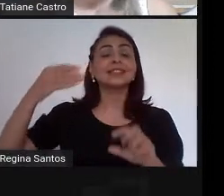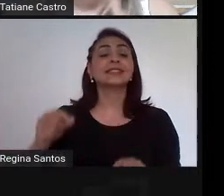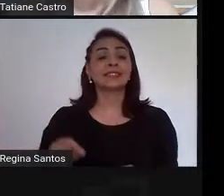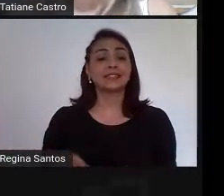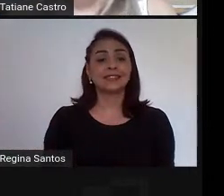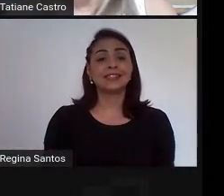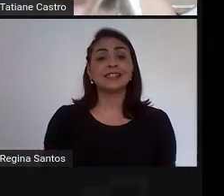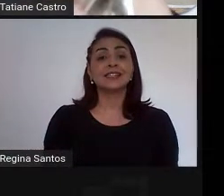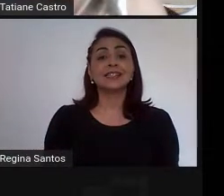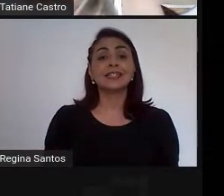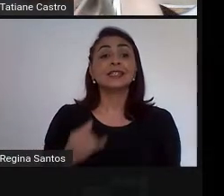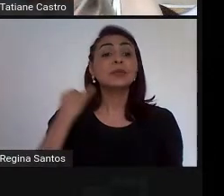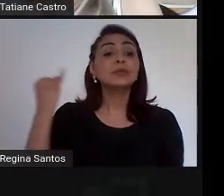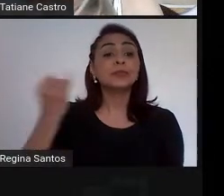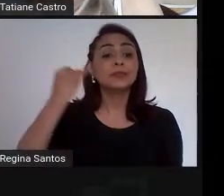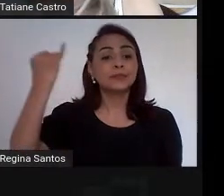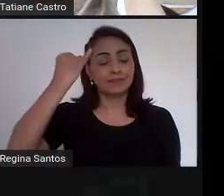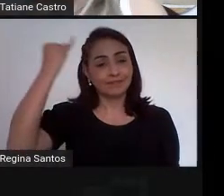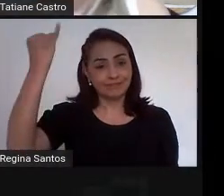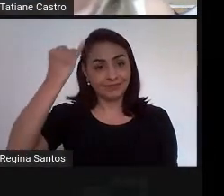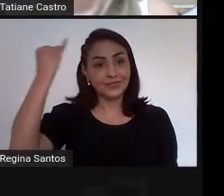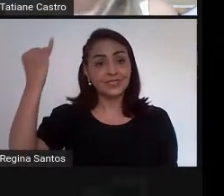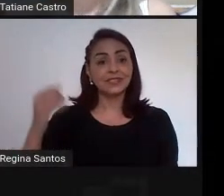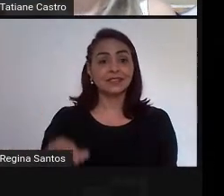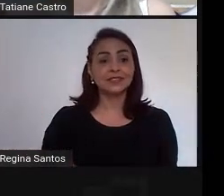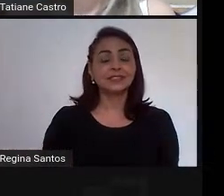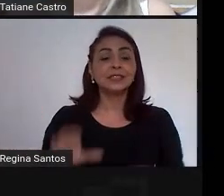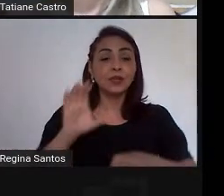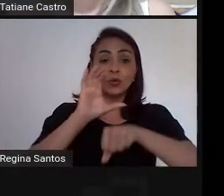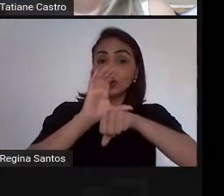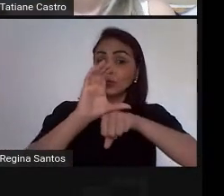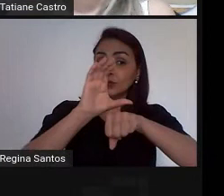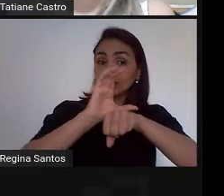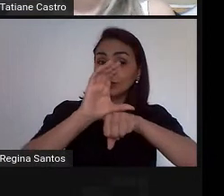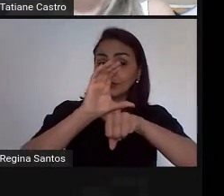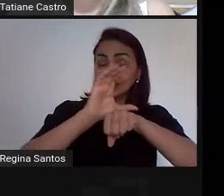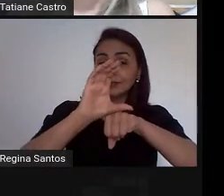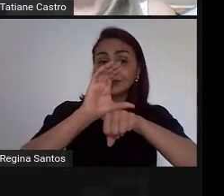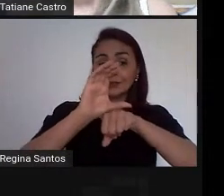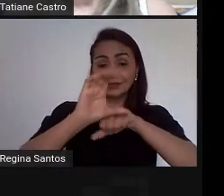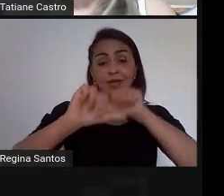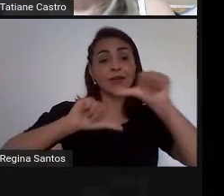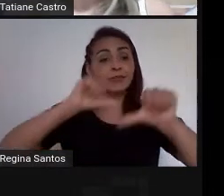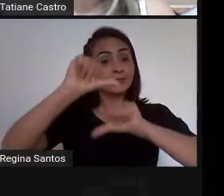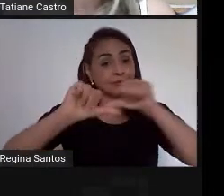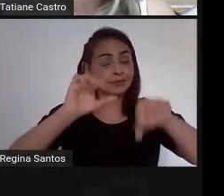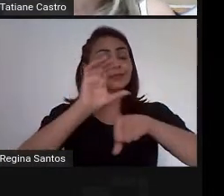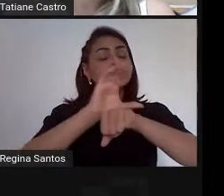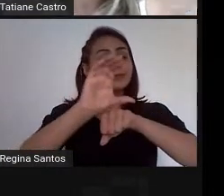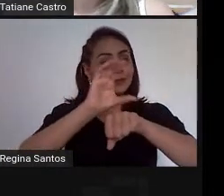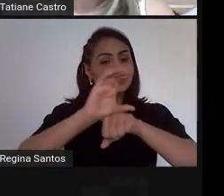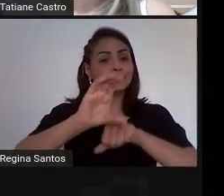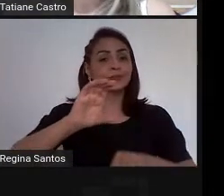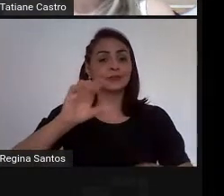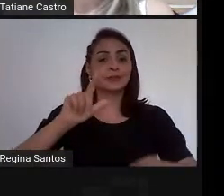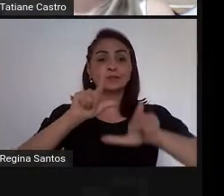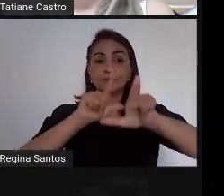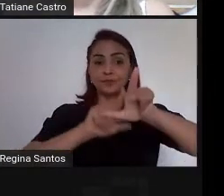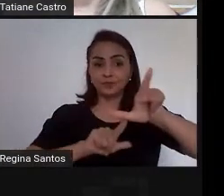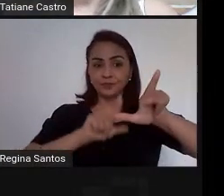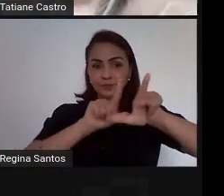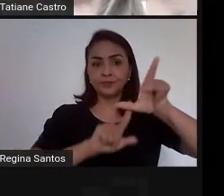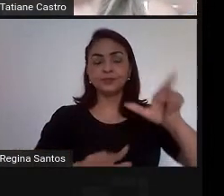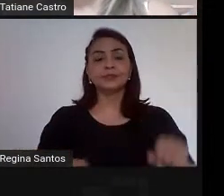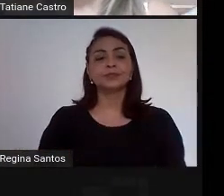muito grande o curso, a reformulação do curso de letras, né? E aí, dentro desse contexto